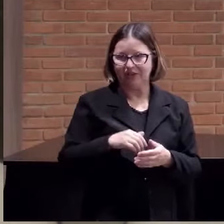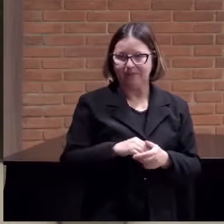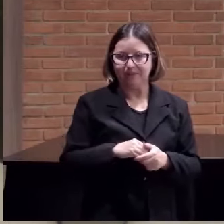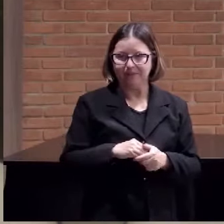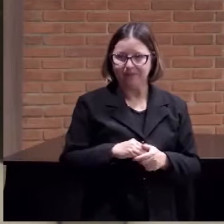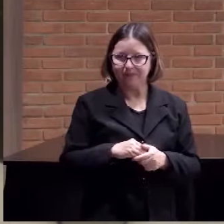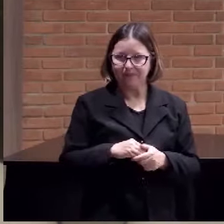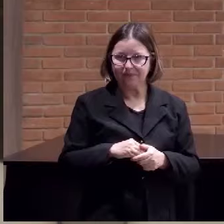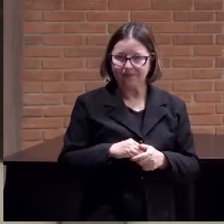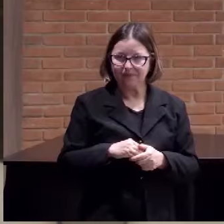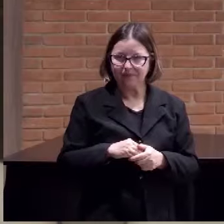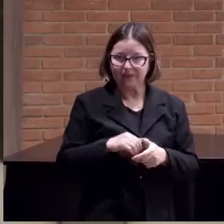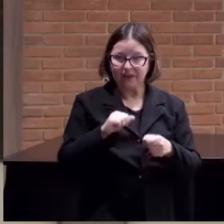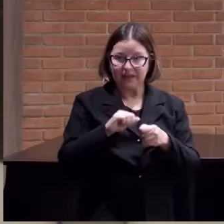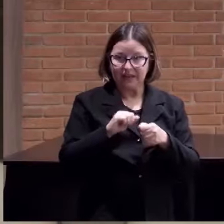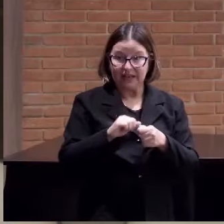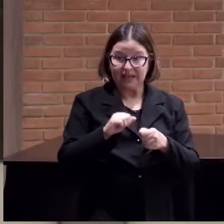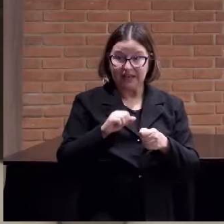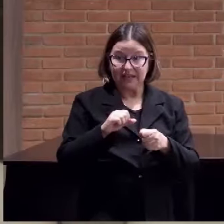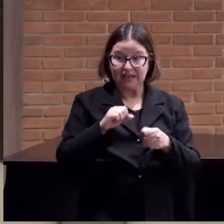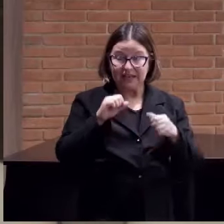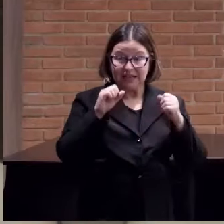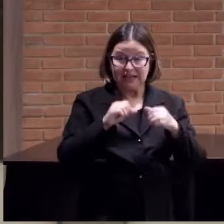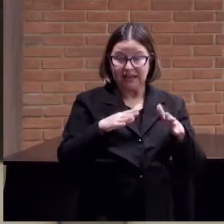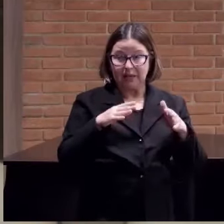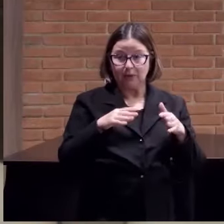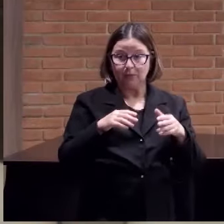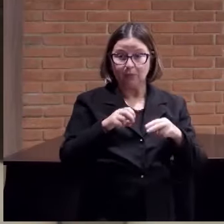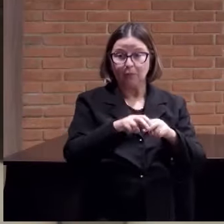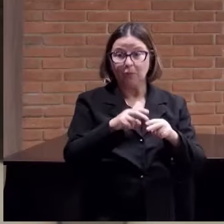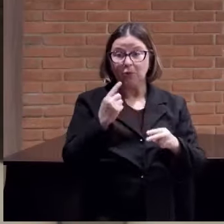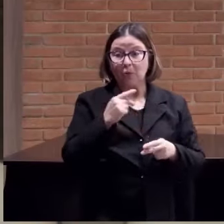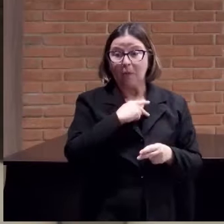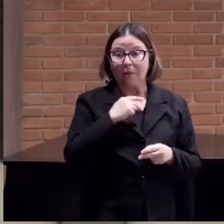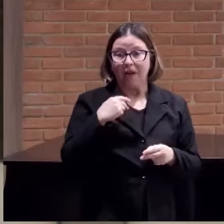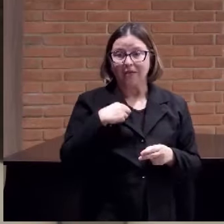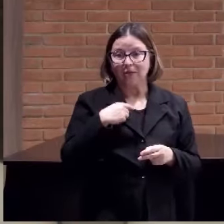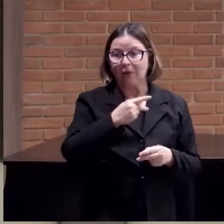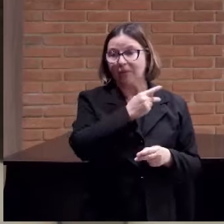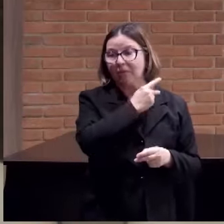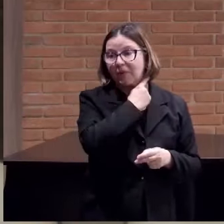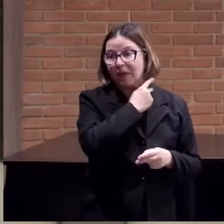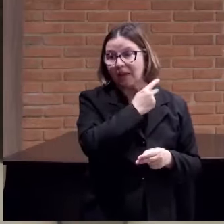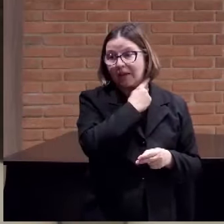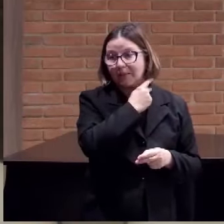Foi criado por um pastor presbiteriano da Escócia.